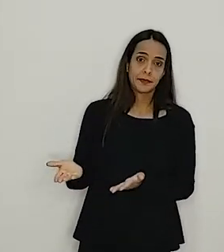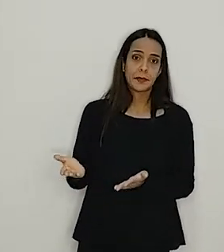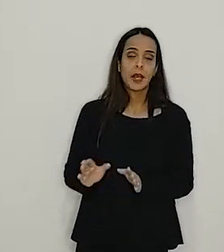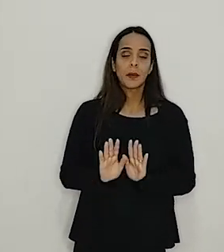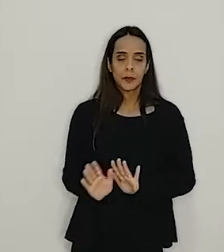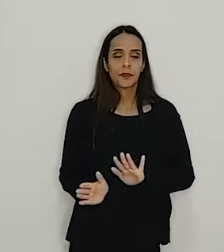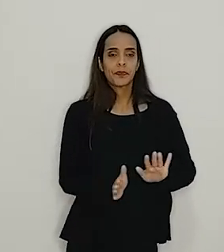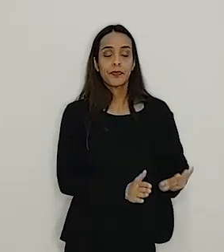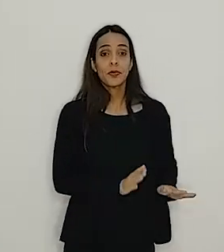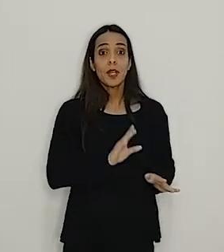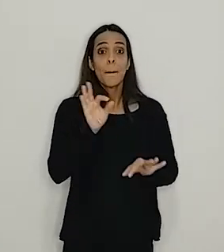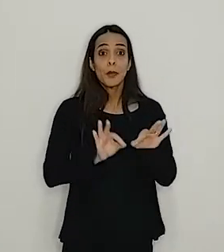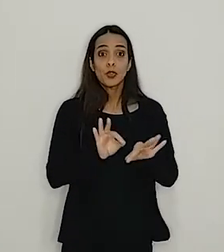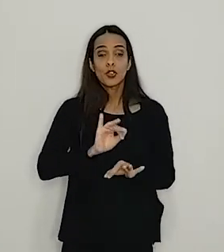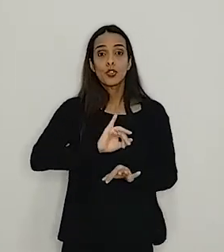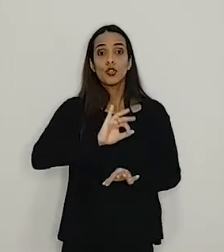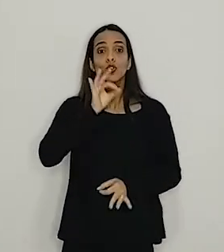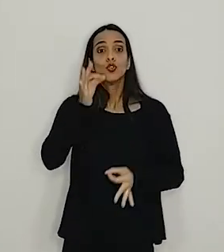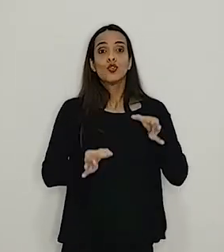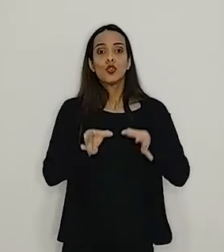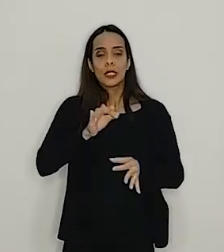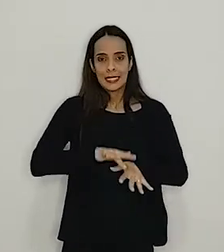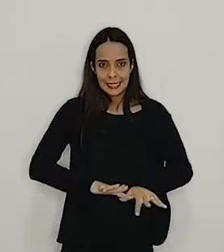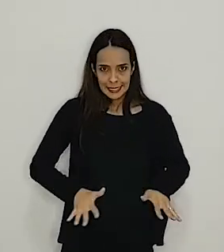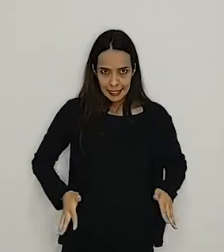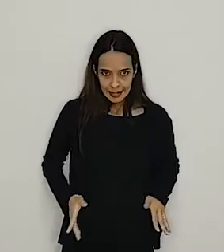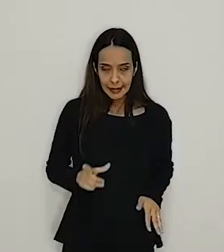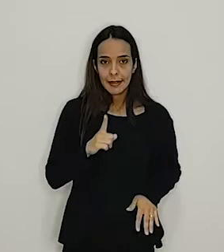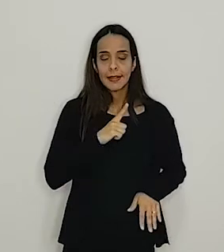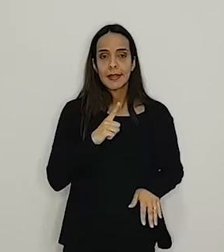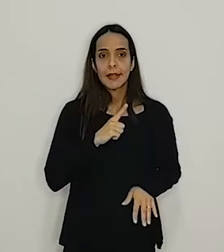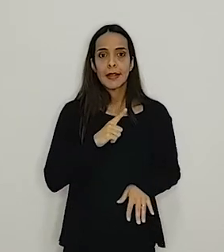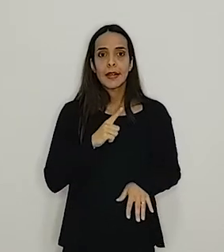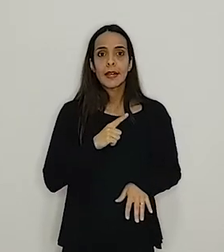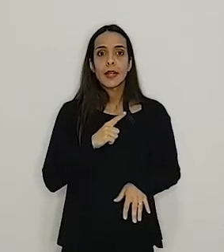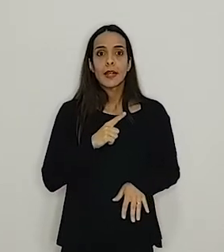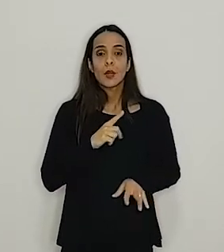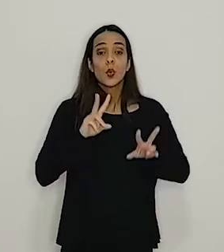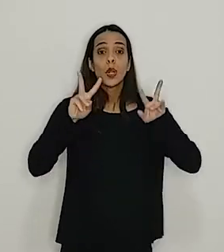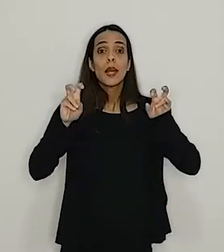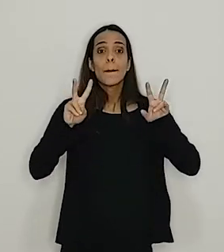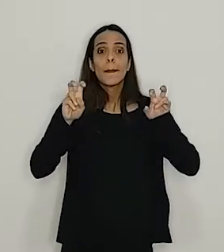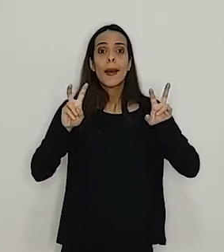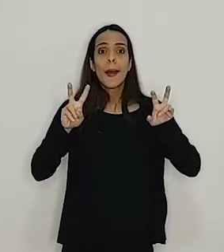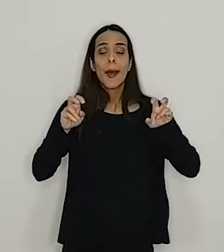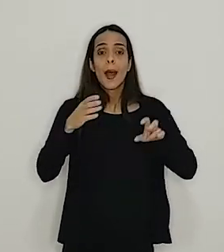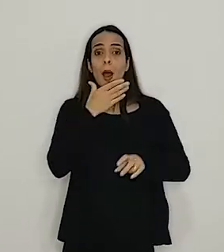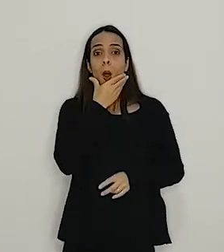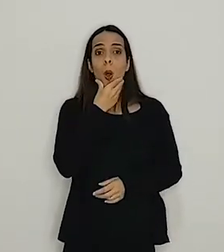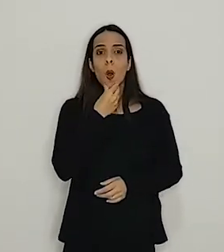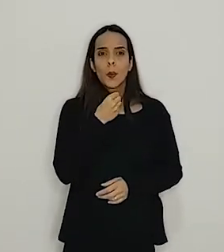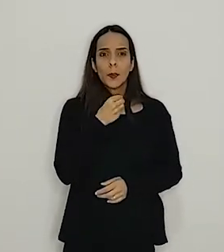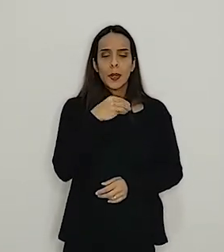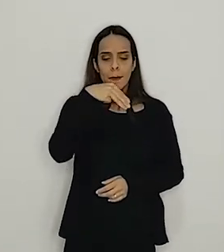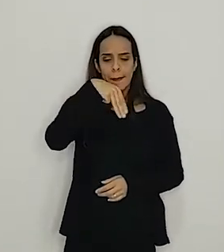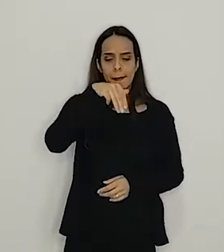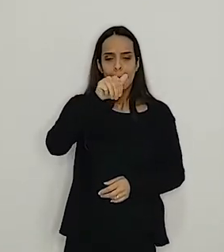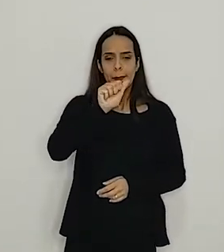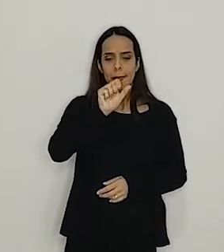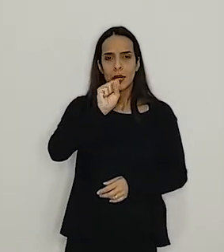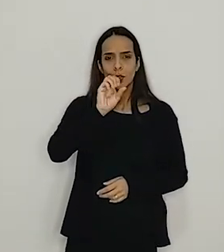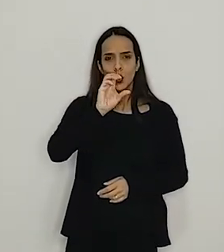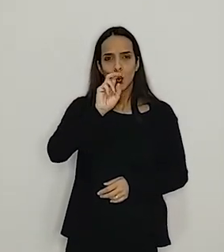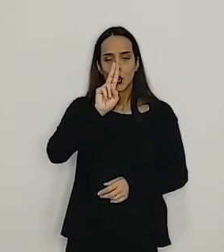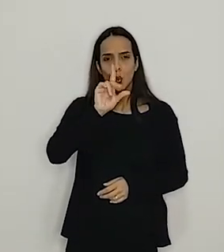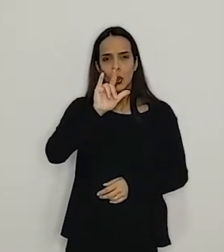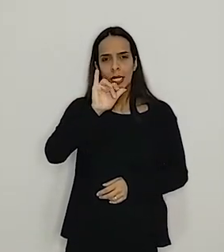partindo desse projeto do Justiça de Saia, nasceu a necessidade então de falarmos sobre masculinidade. Independente de ser